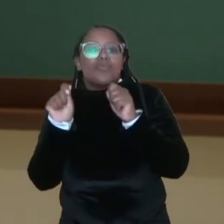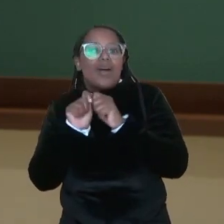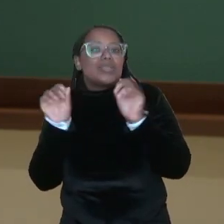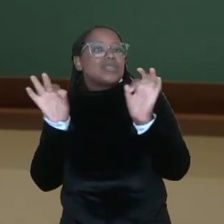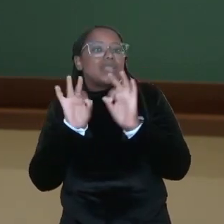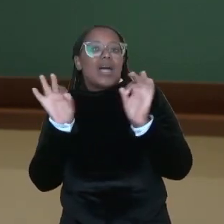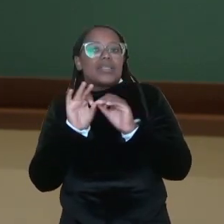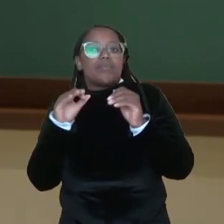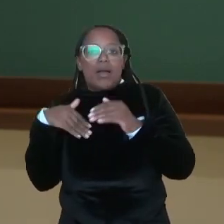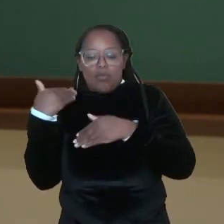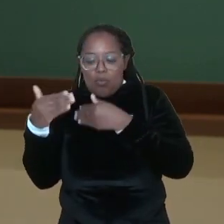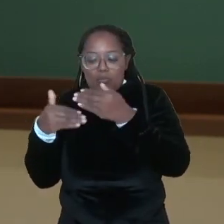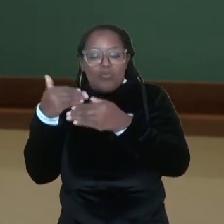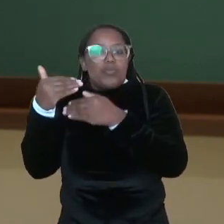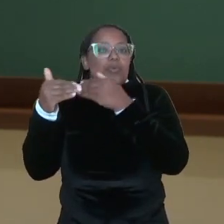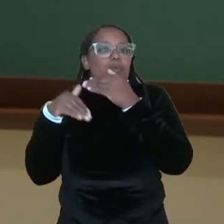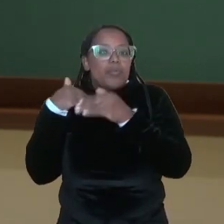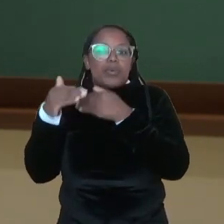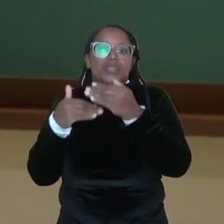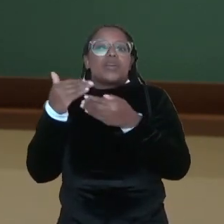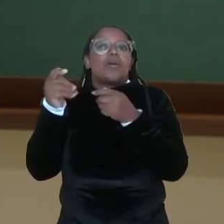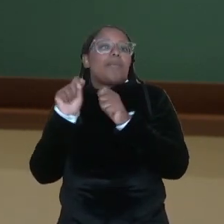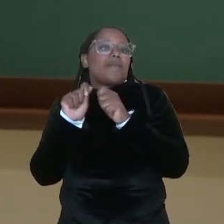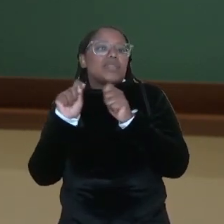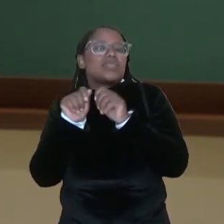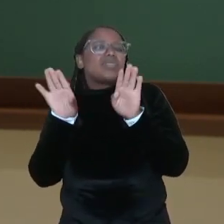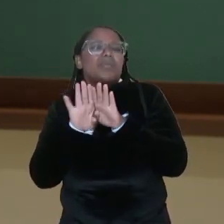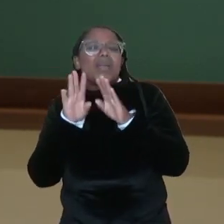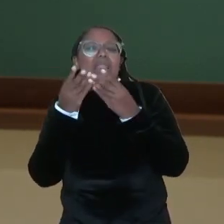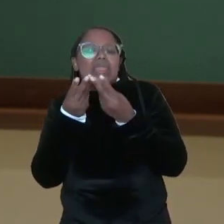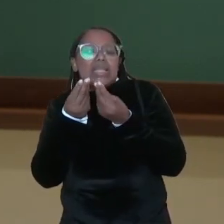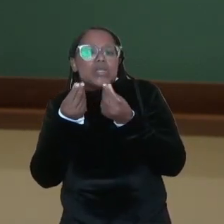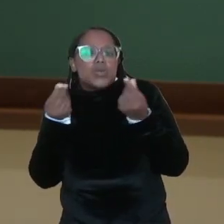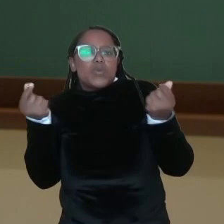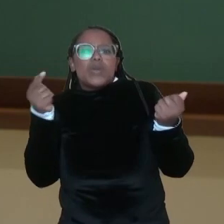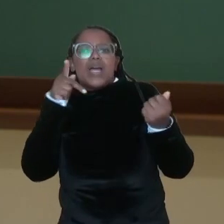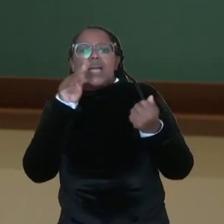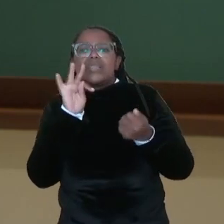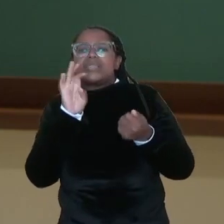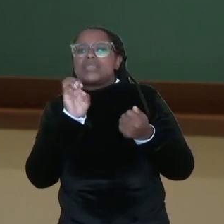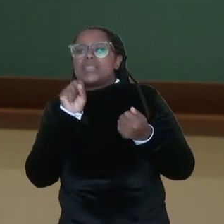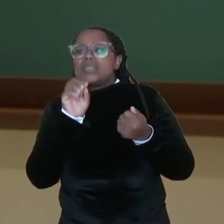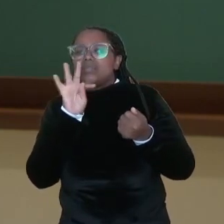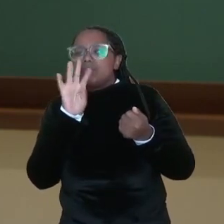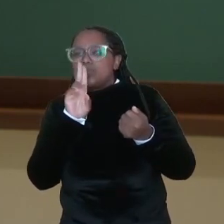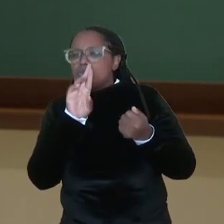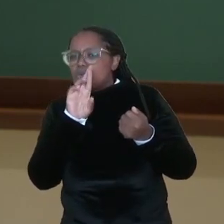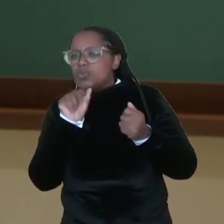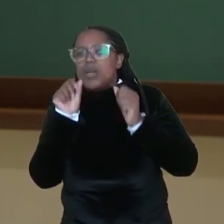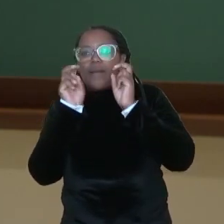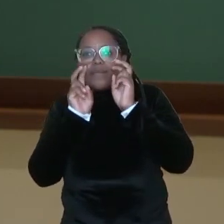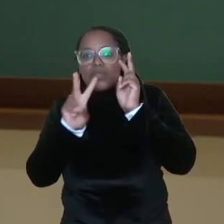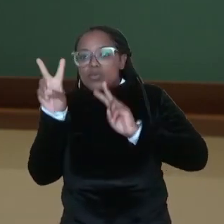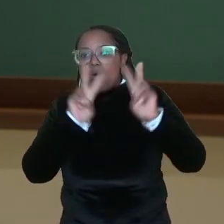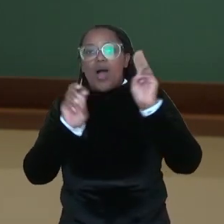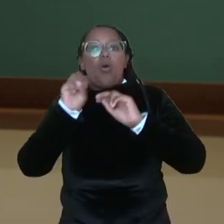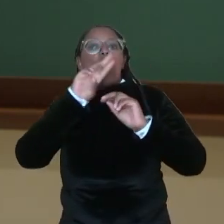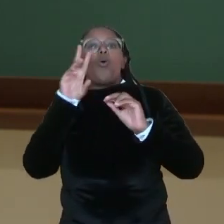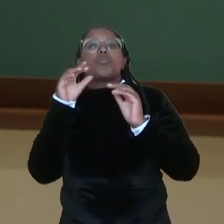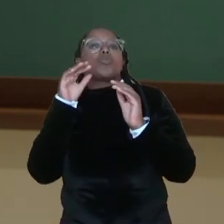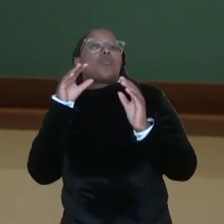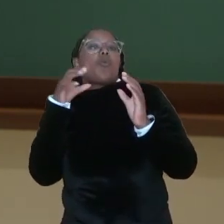na composição das obras. Muitas vezes, a textura que está relacionada à textura visual ou aquela textura tátil, certo?